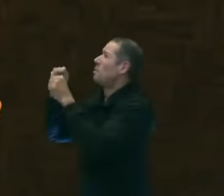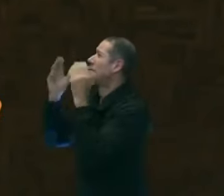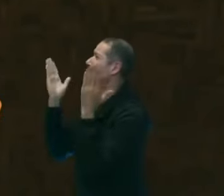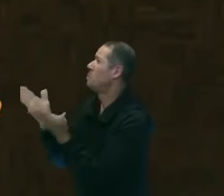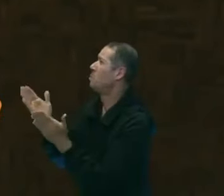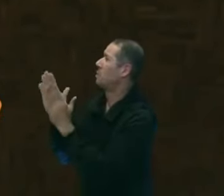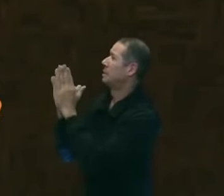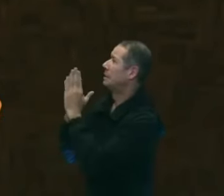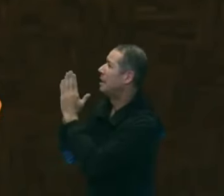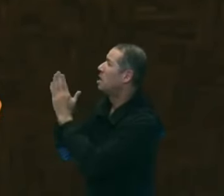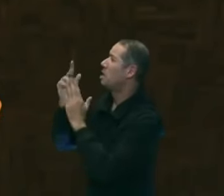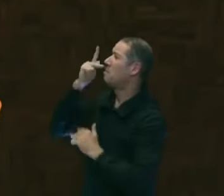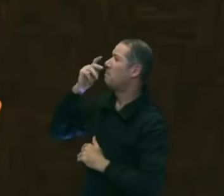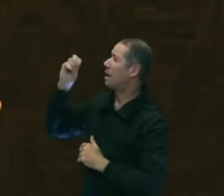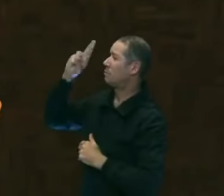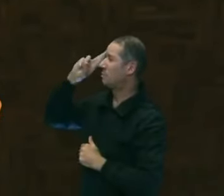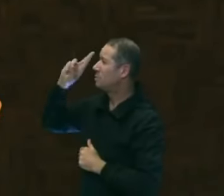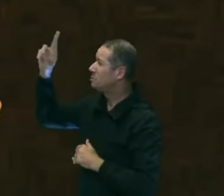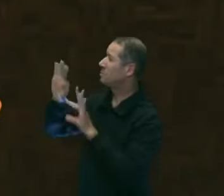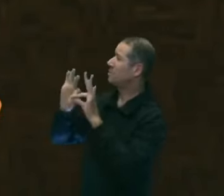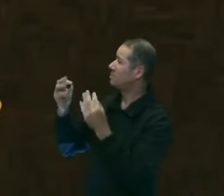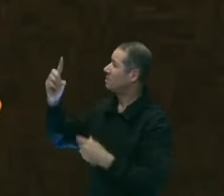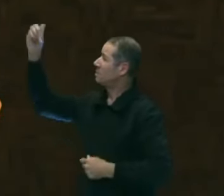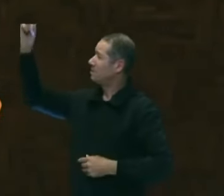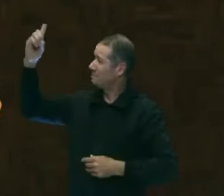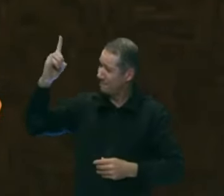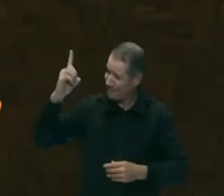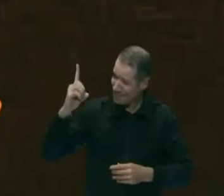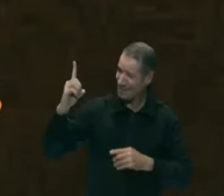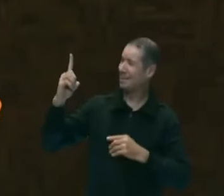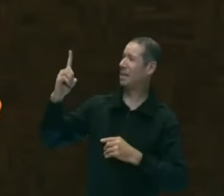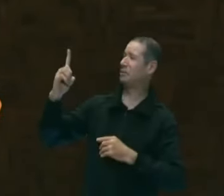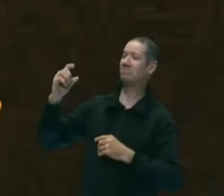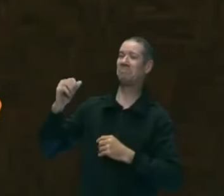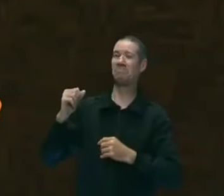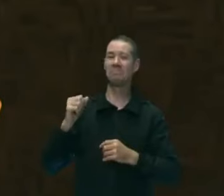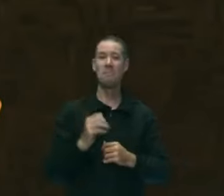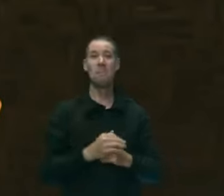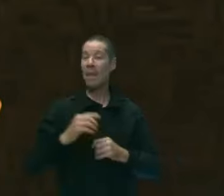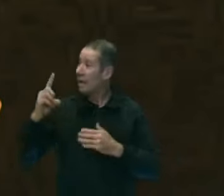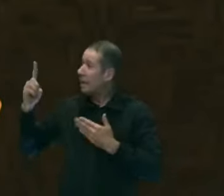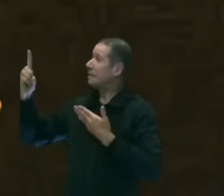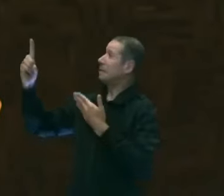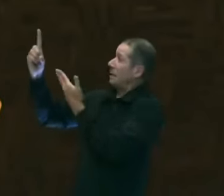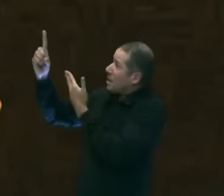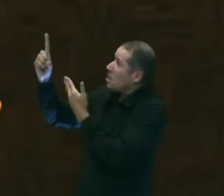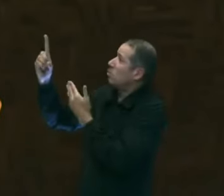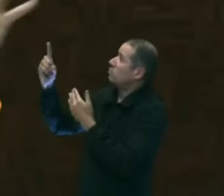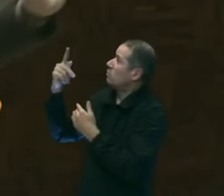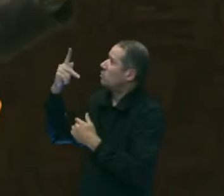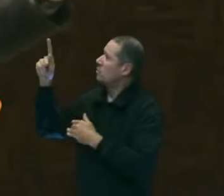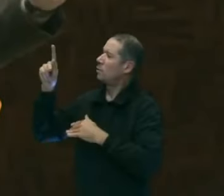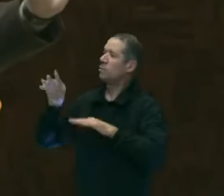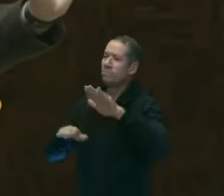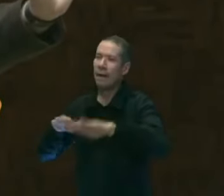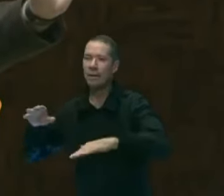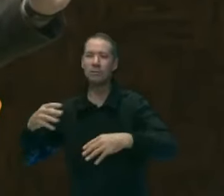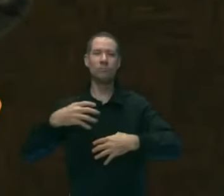hoje? Pai, se o Senhor simplesmente aparecer. Deus, se ouvirmos os teus